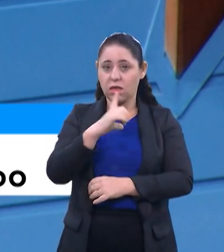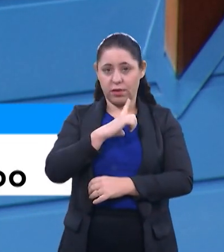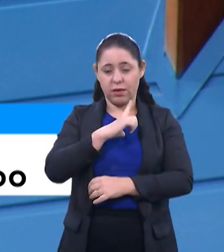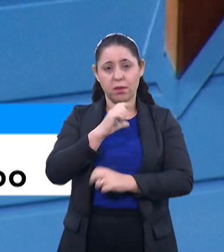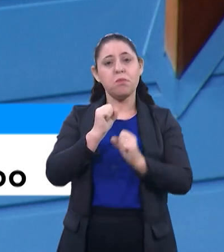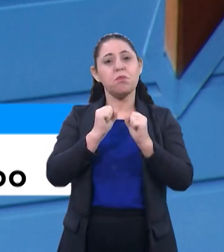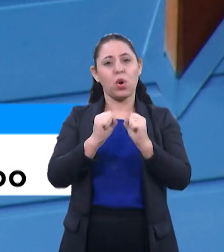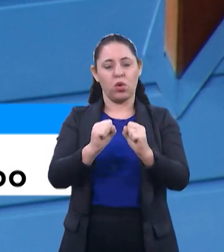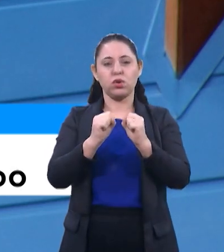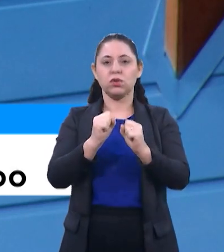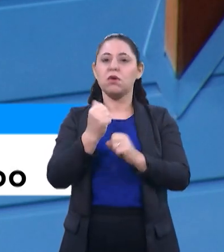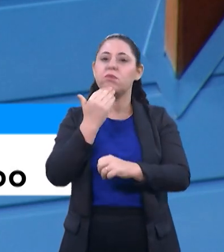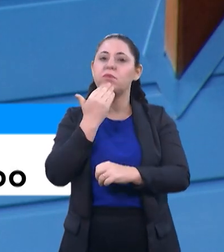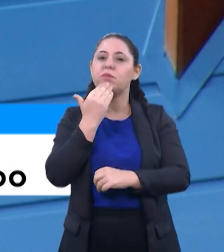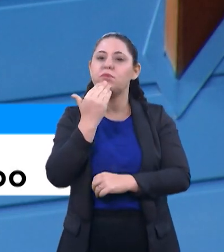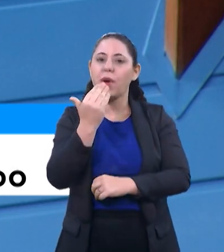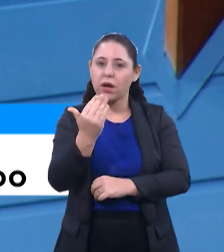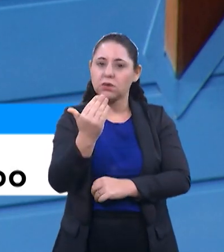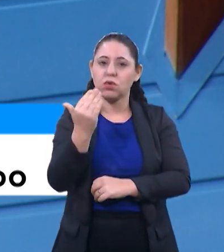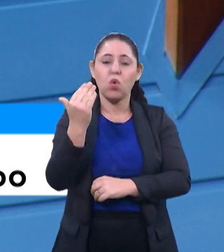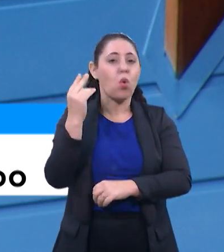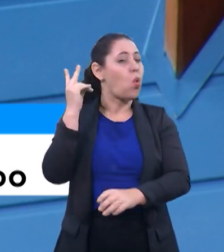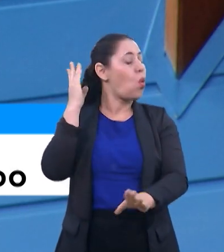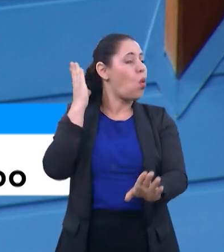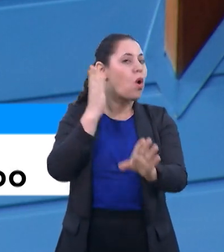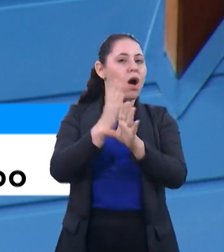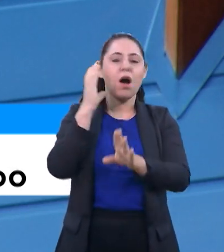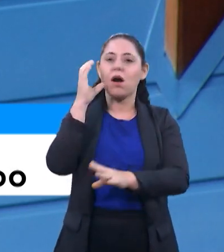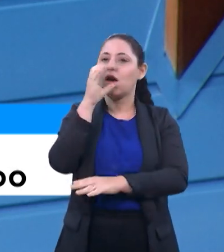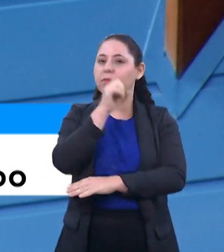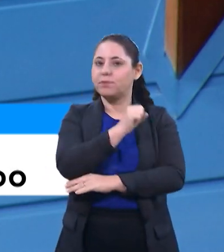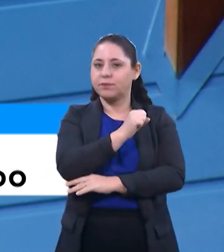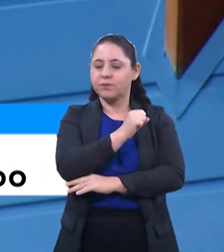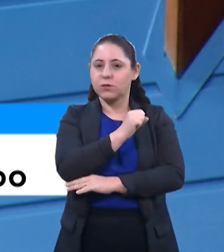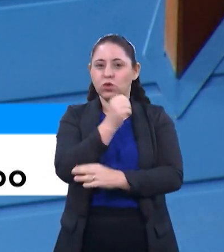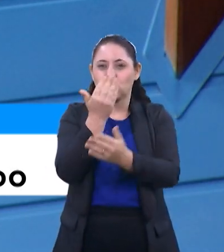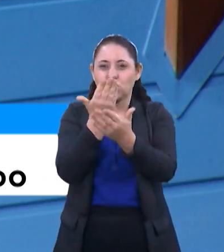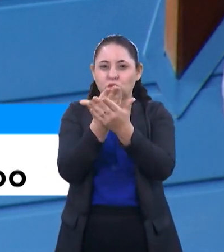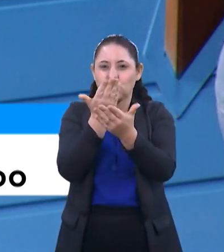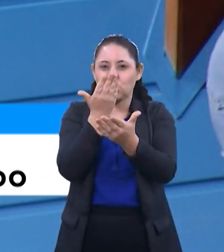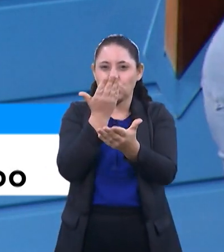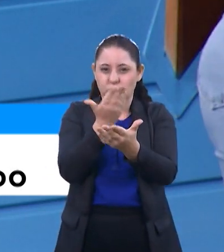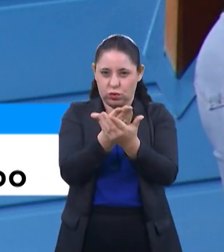quem, portanto, solicito o imediato